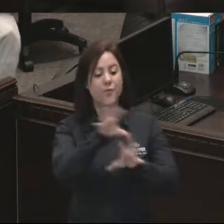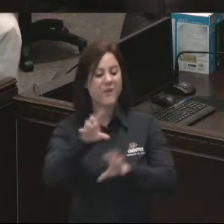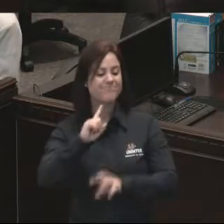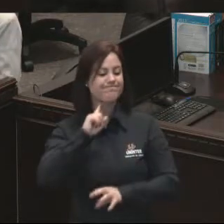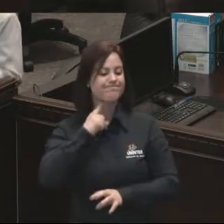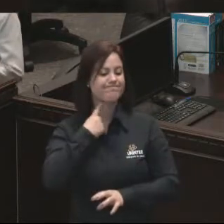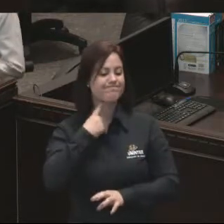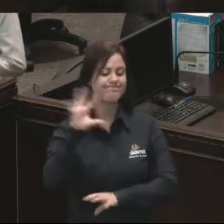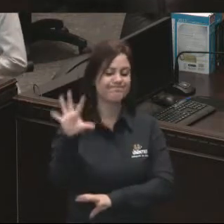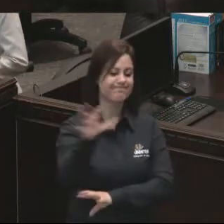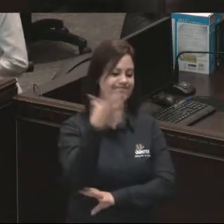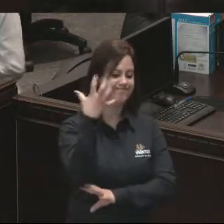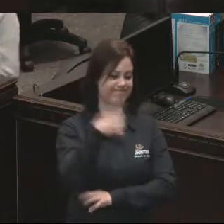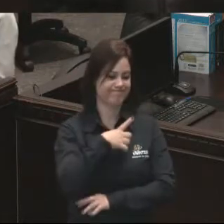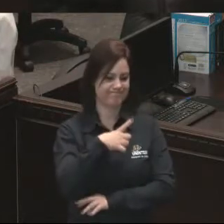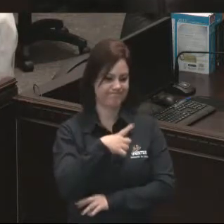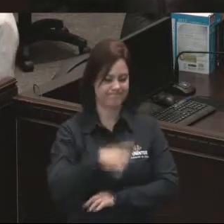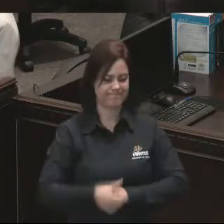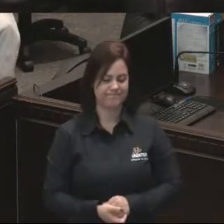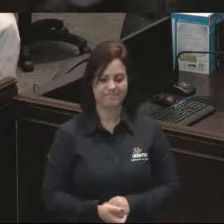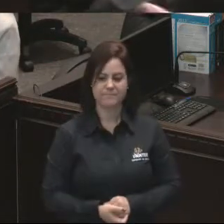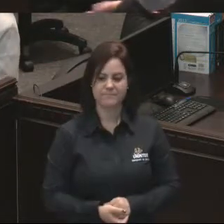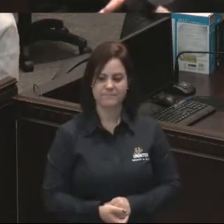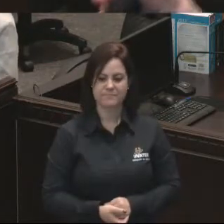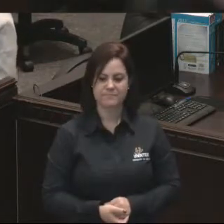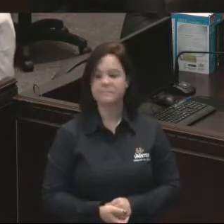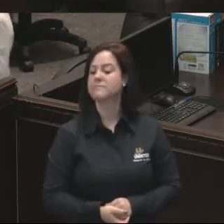ambientais. E, então,